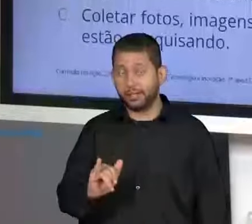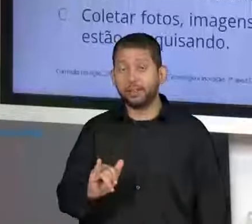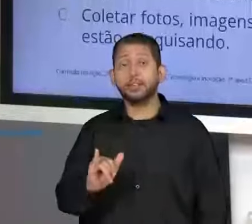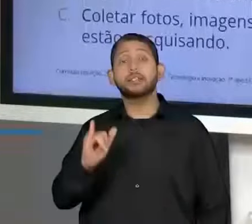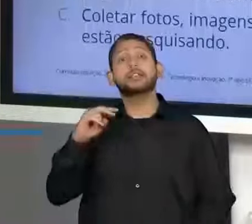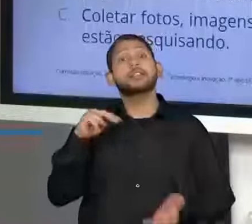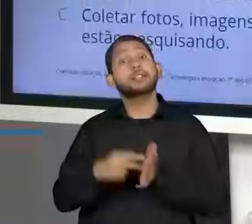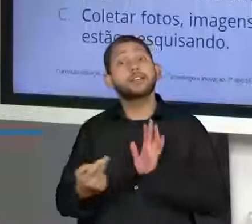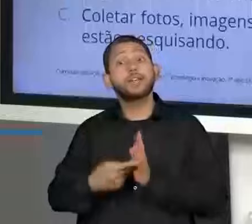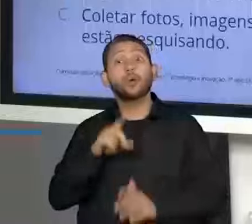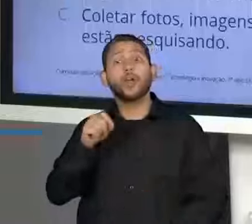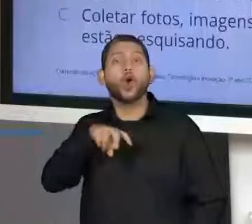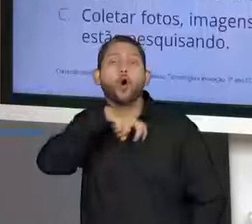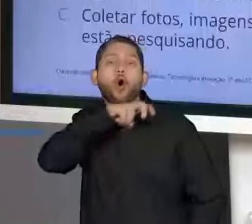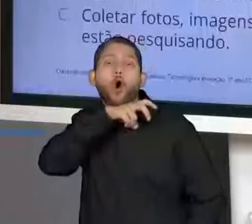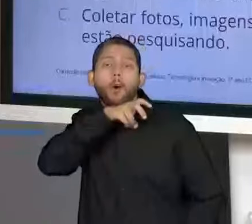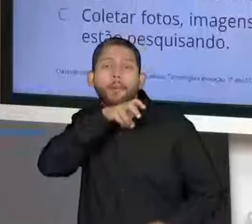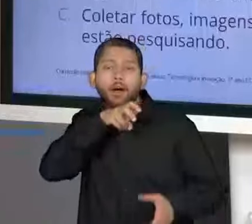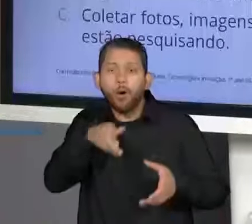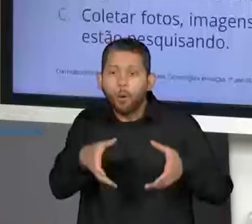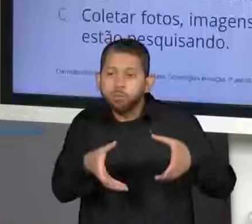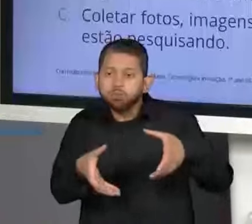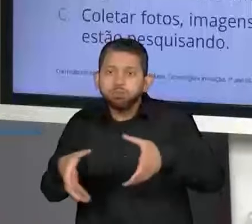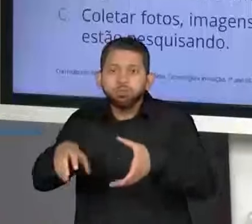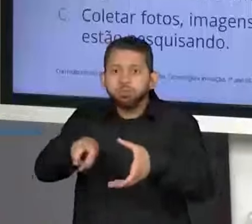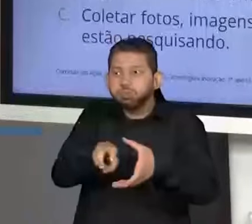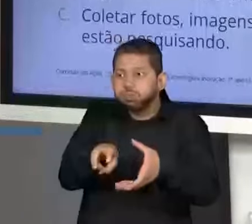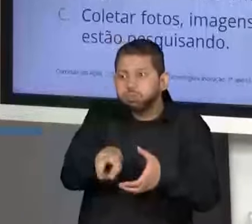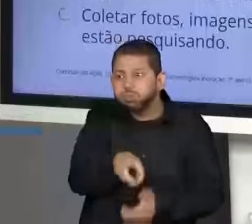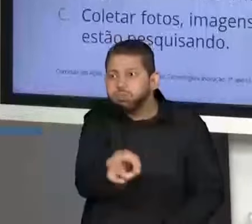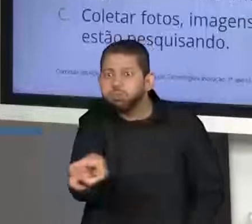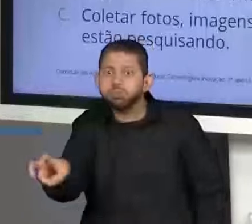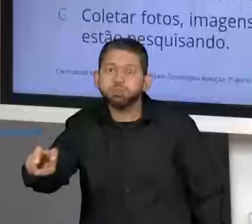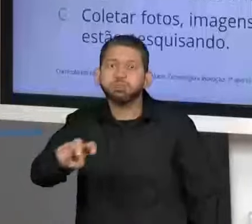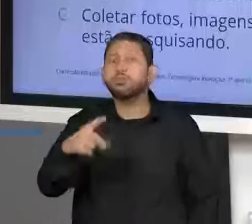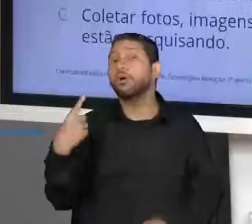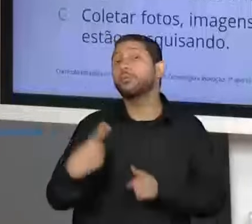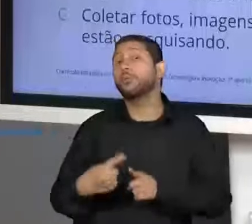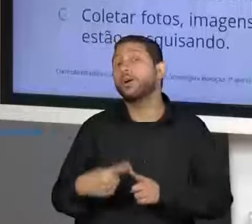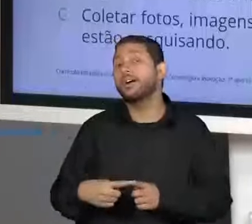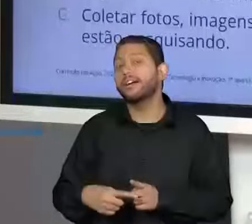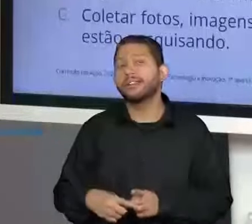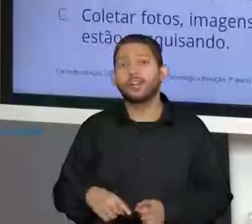deu justamente devido ao formato